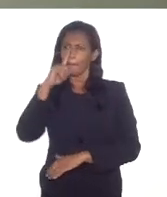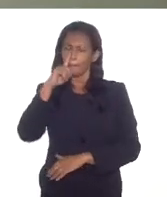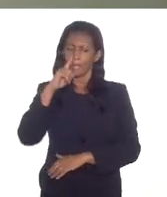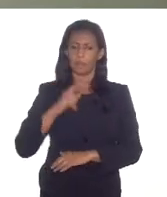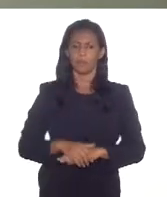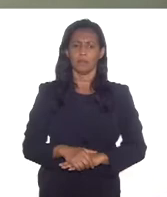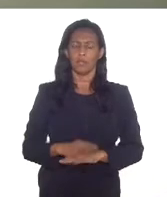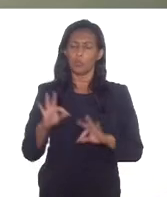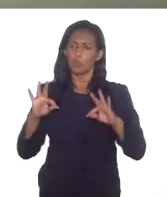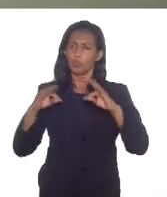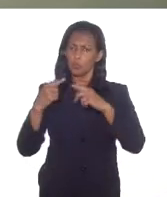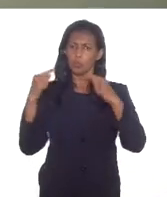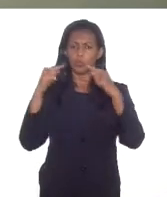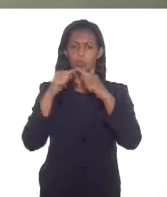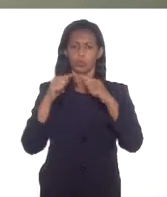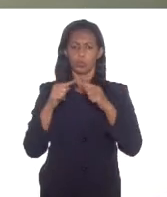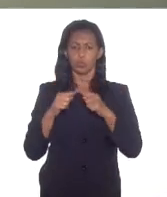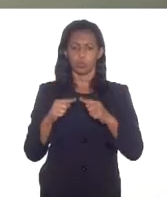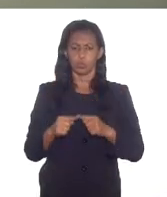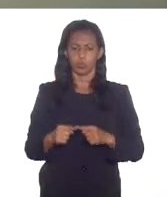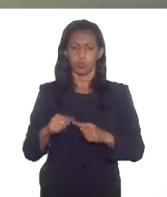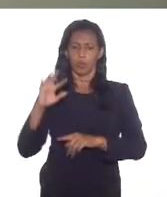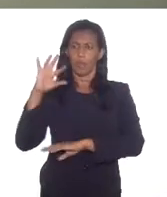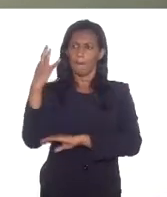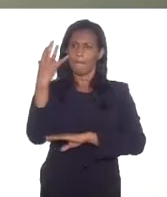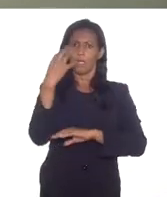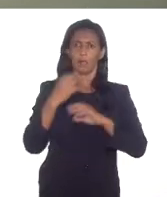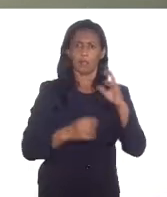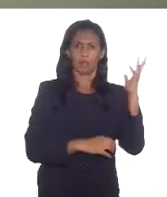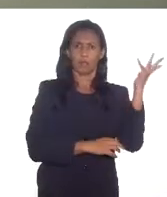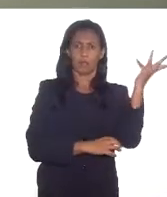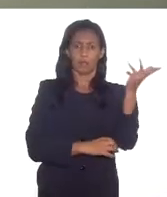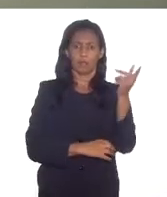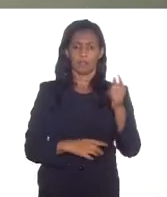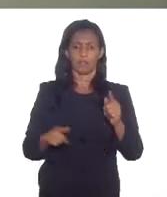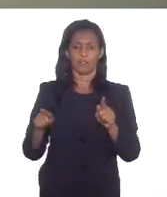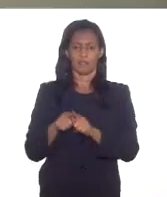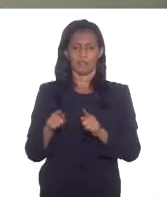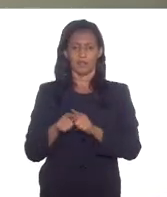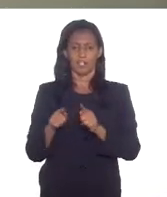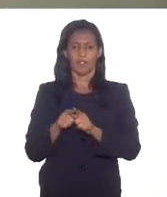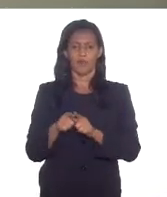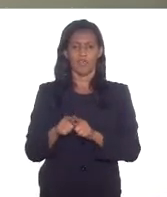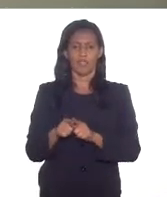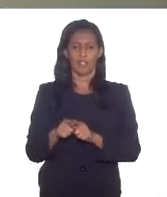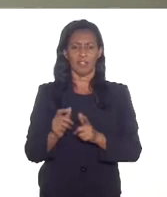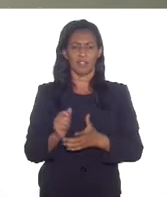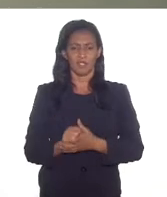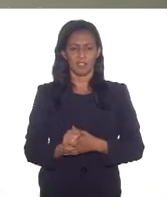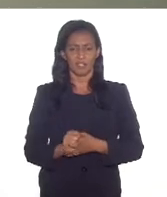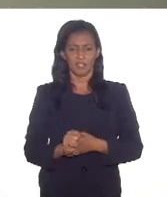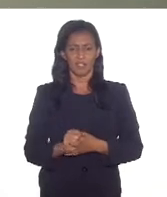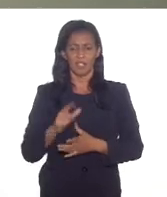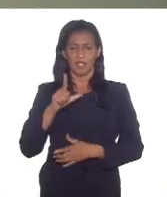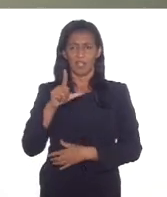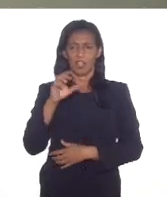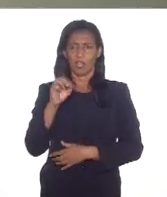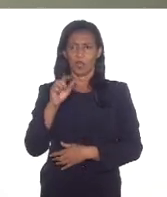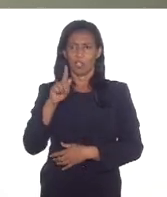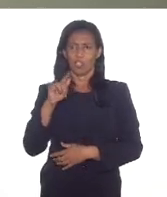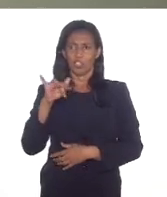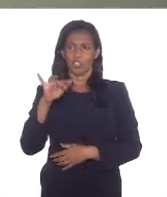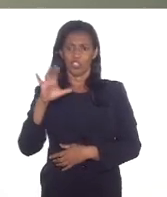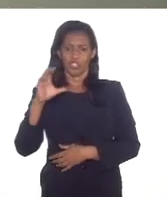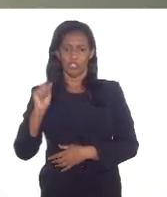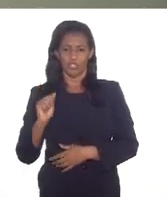isso tem tudo a ver com a questão ambiental também, não é só uma questão de mera logística.